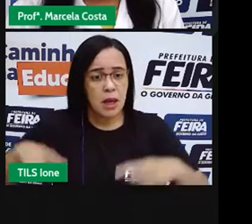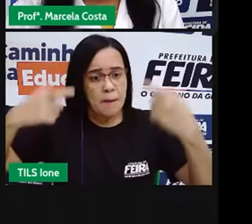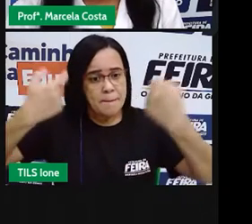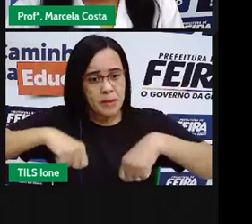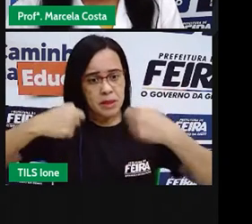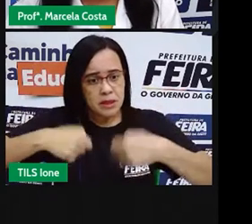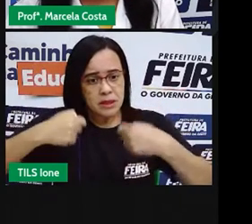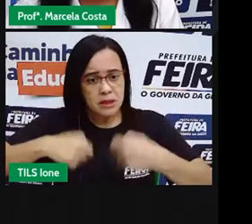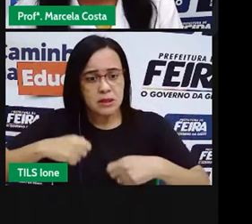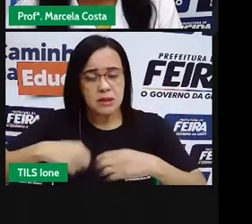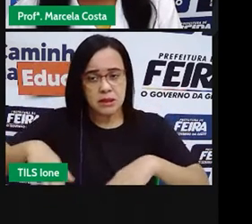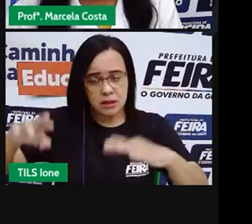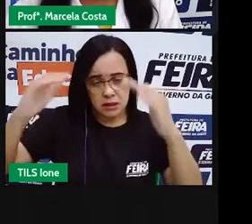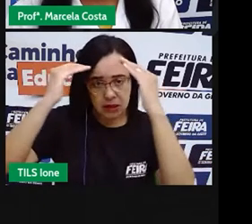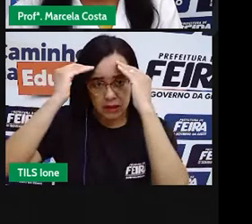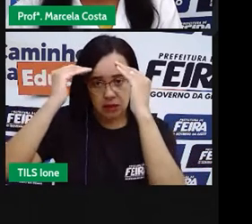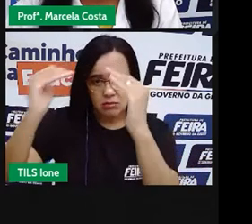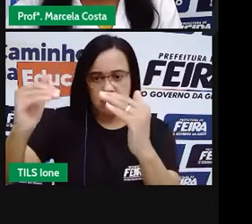precisa